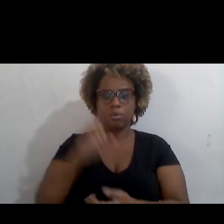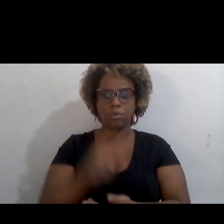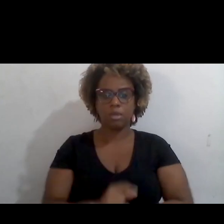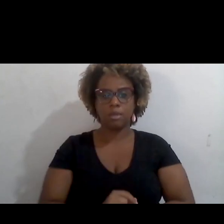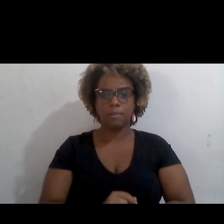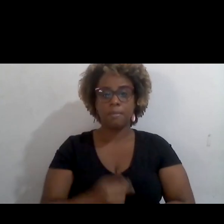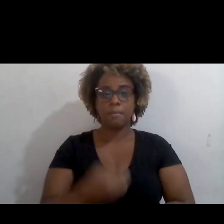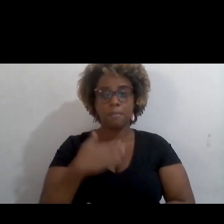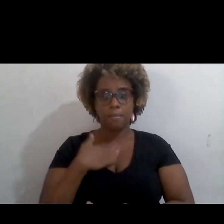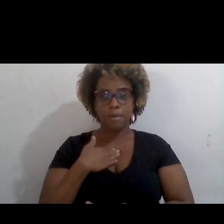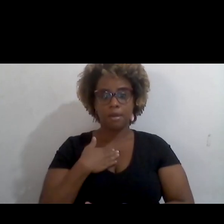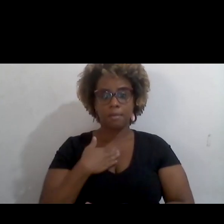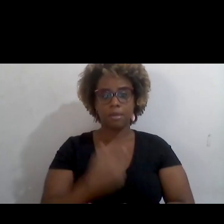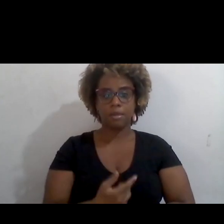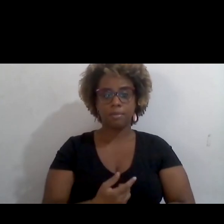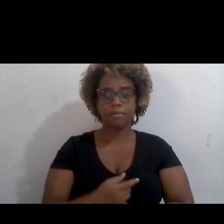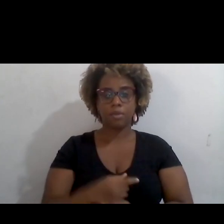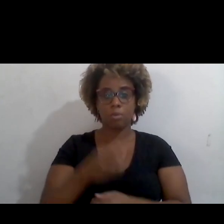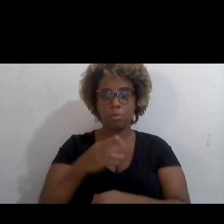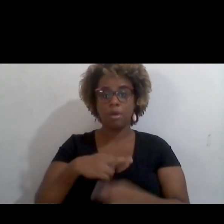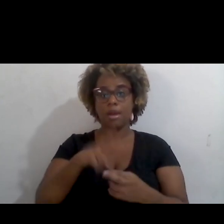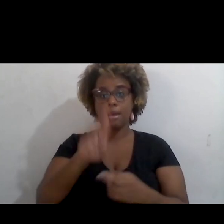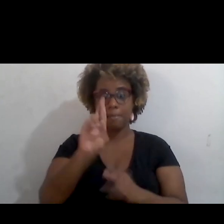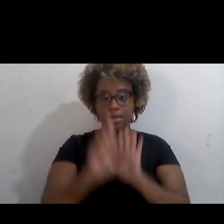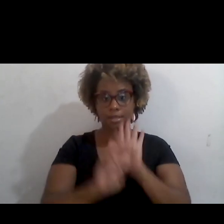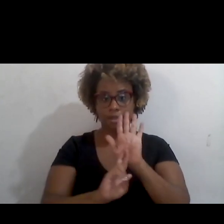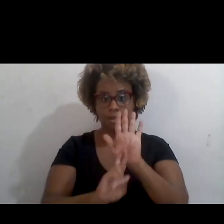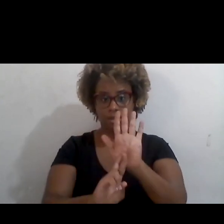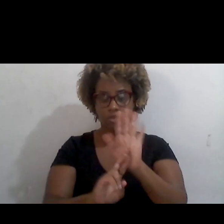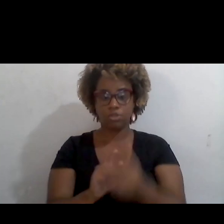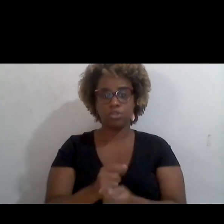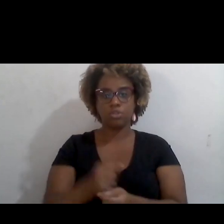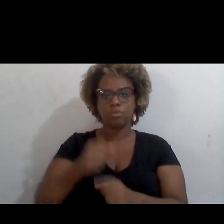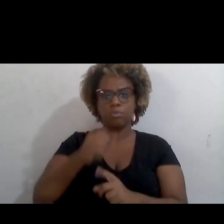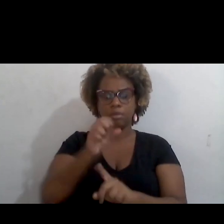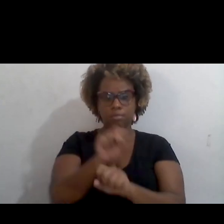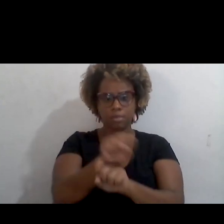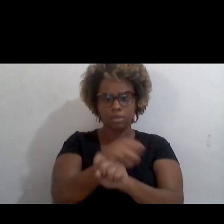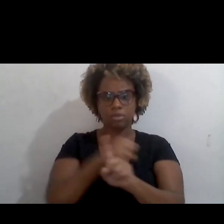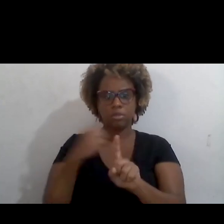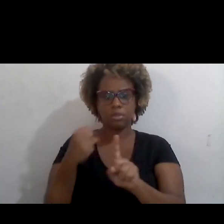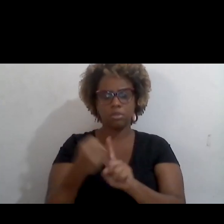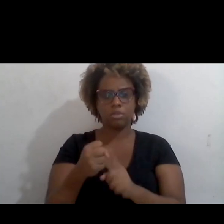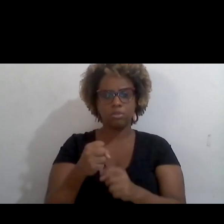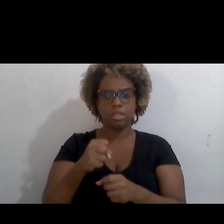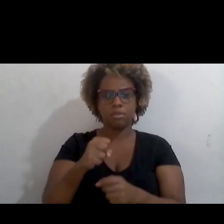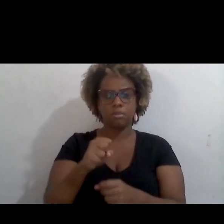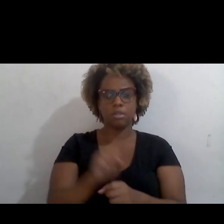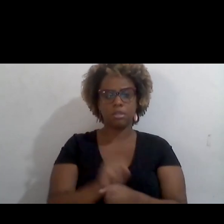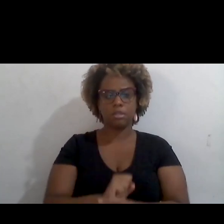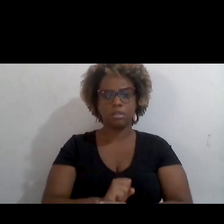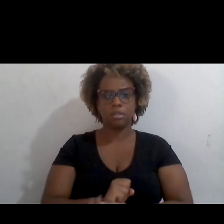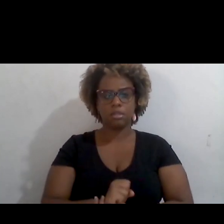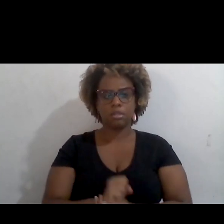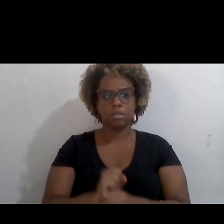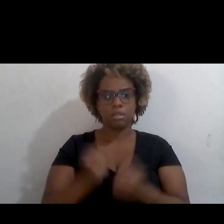civil, é muito importante, e como representante de instituição, que é a interseccionalidade entre as secretarias. Eu fiz